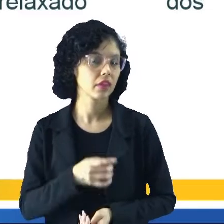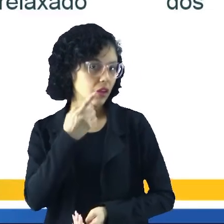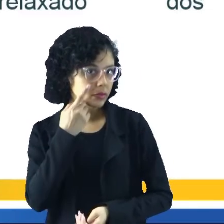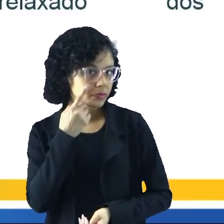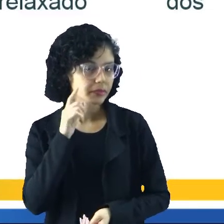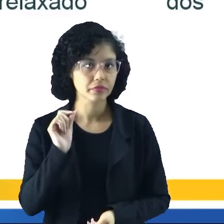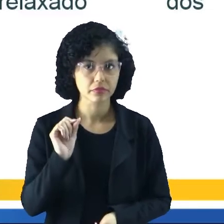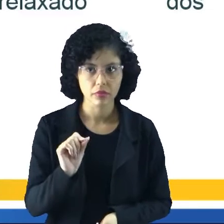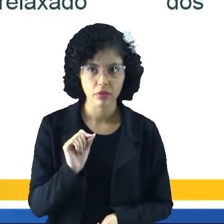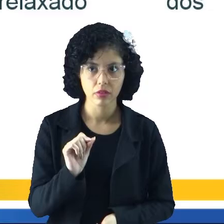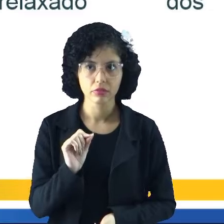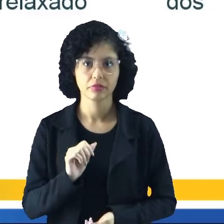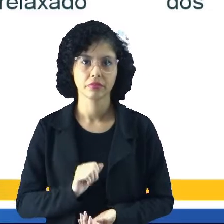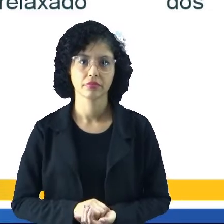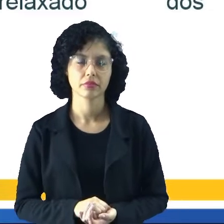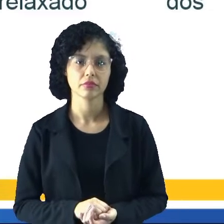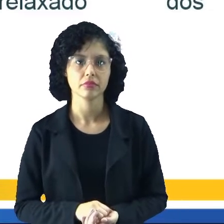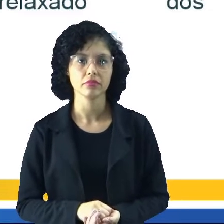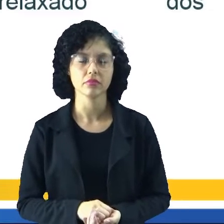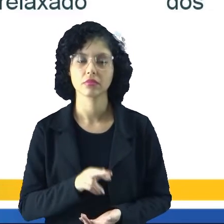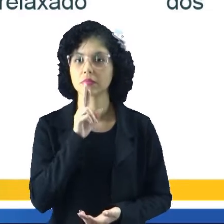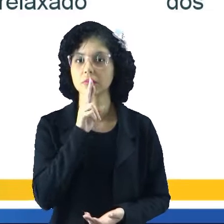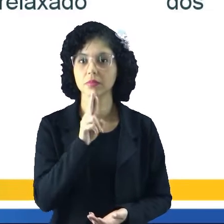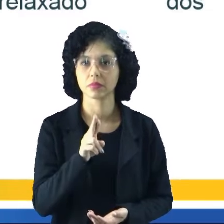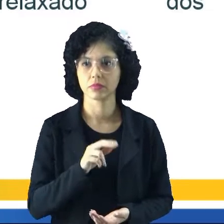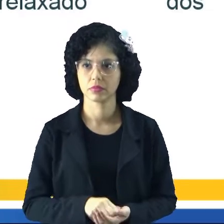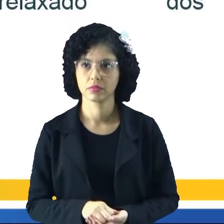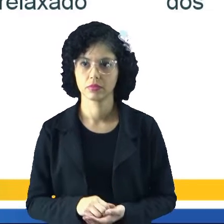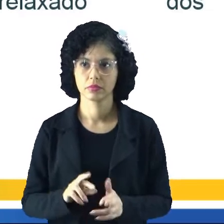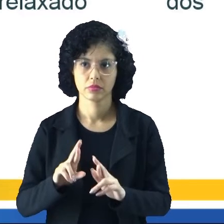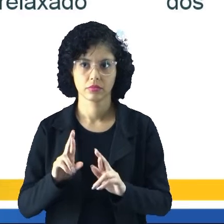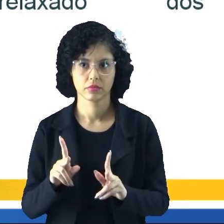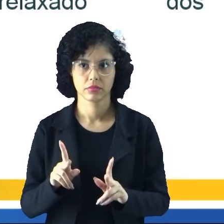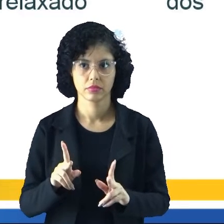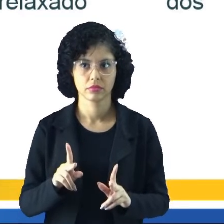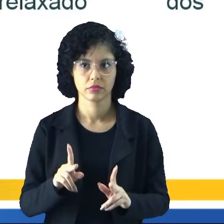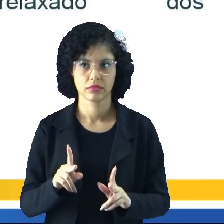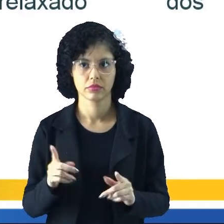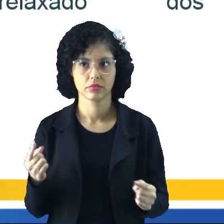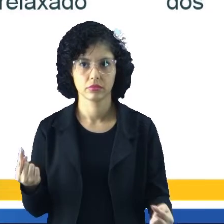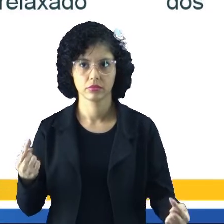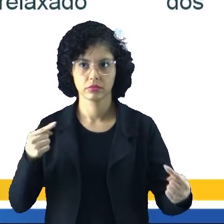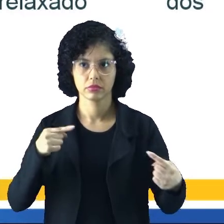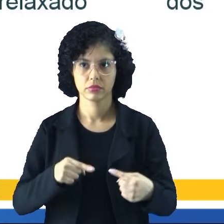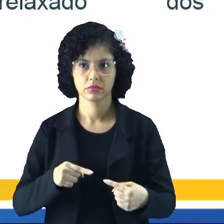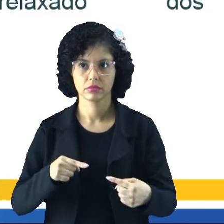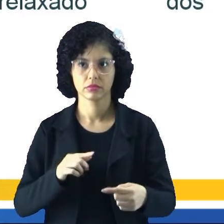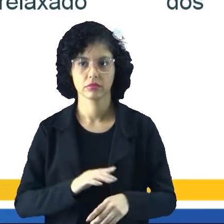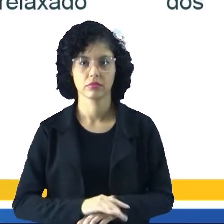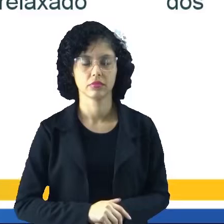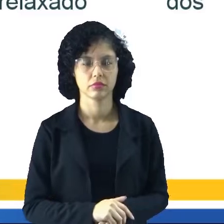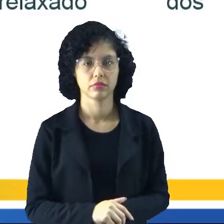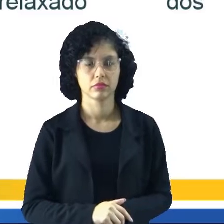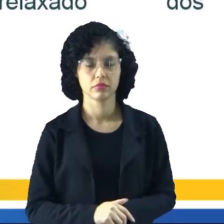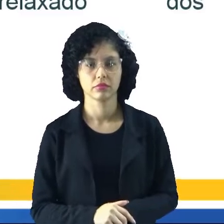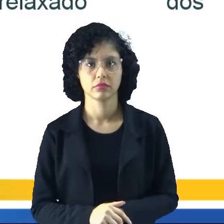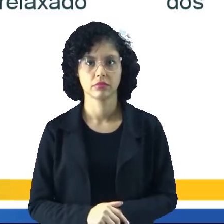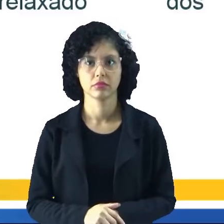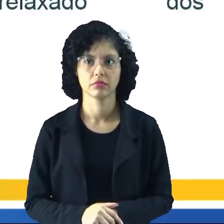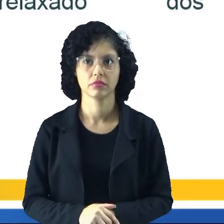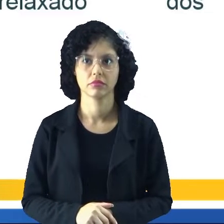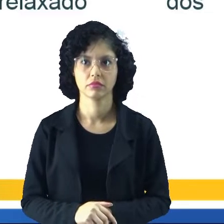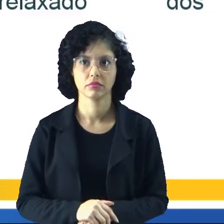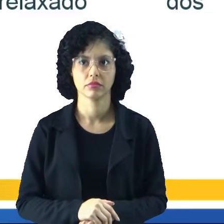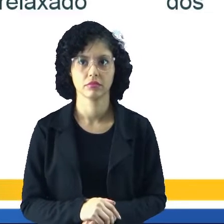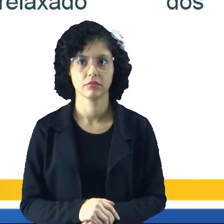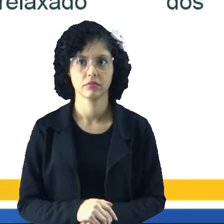né, uma resposta bem fora do convencional das disputas de Velho Oeste. O que é que ele diz ali,